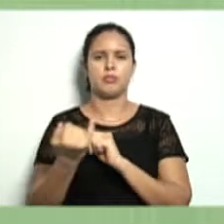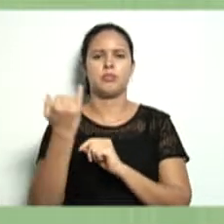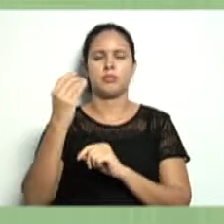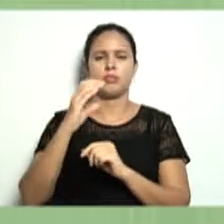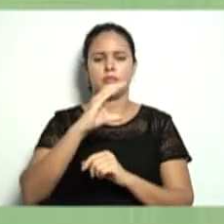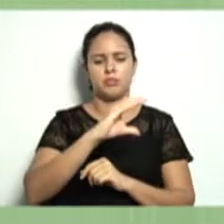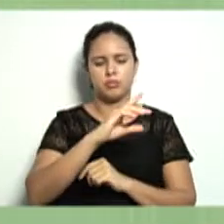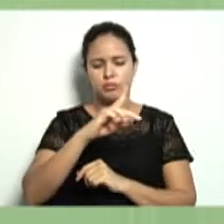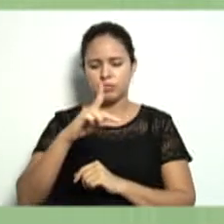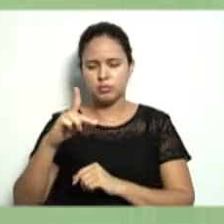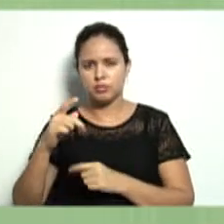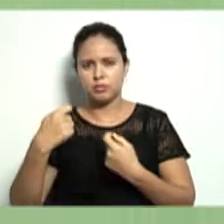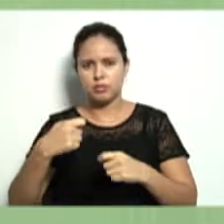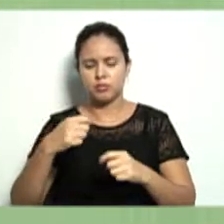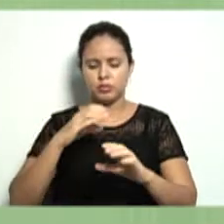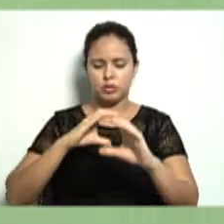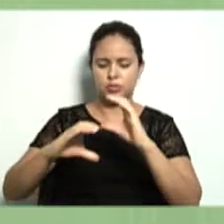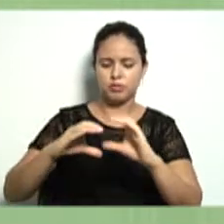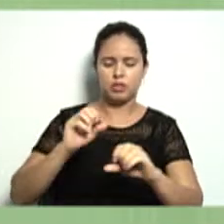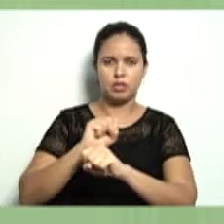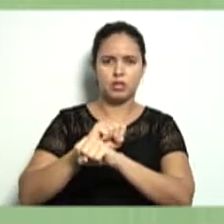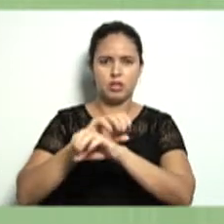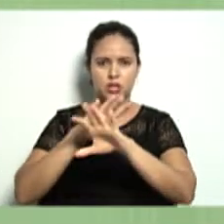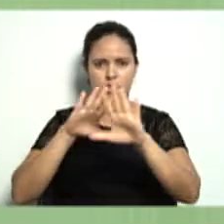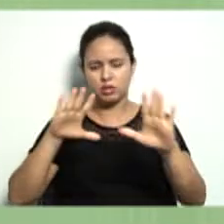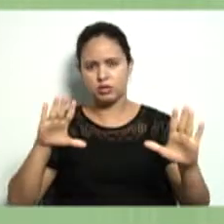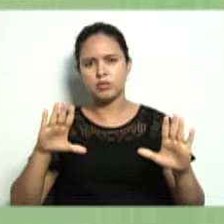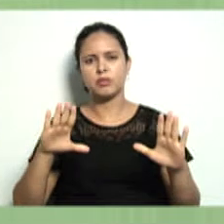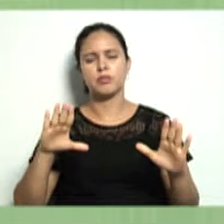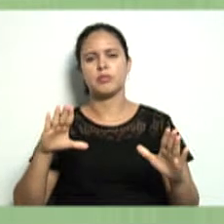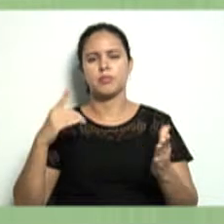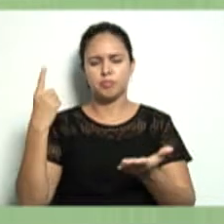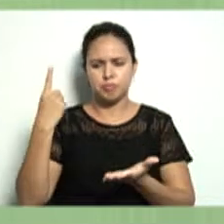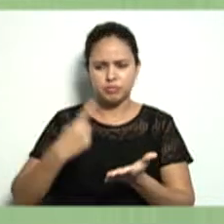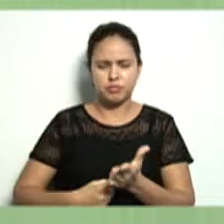precisa ser clara e elas precisam estar bem